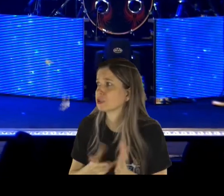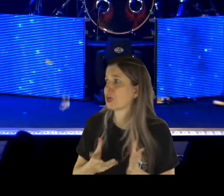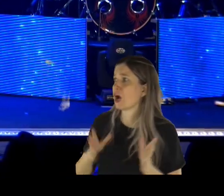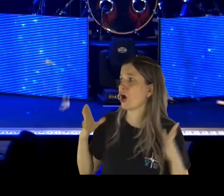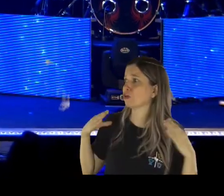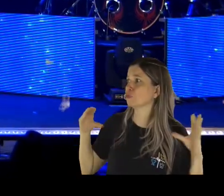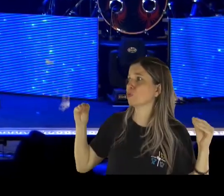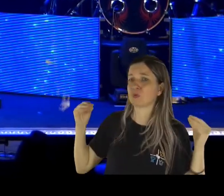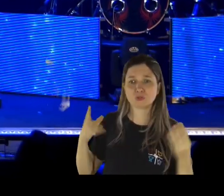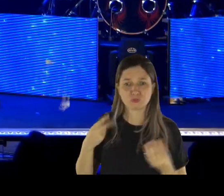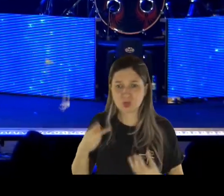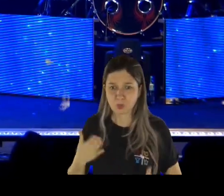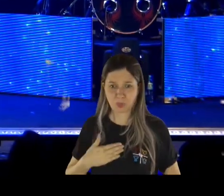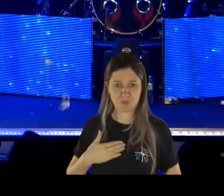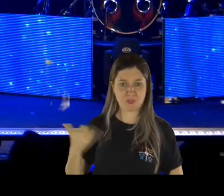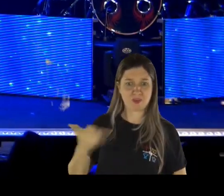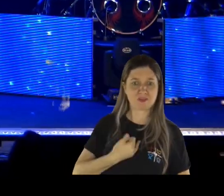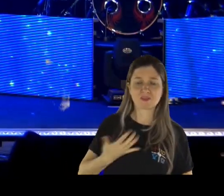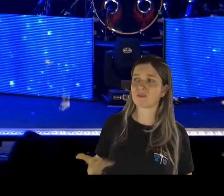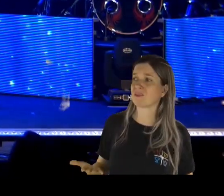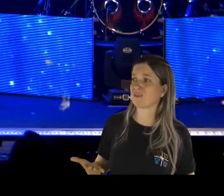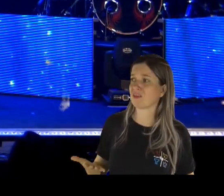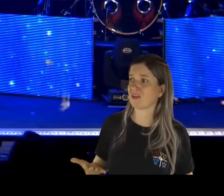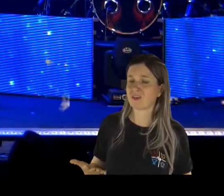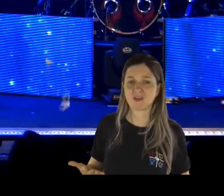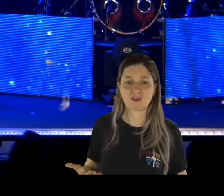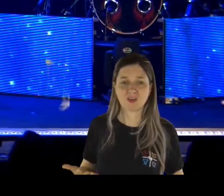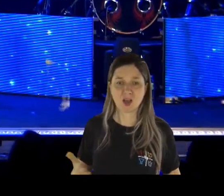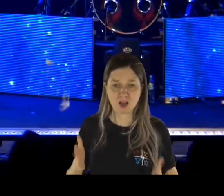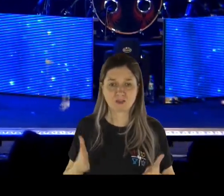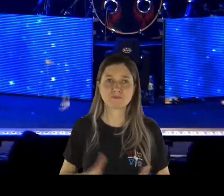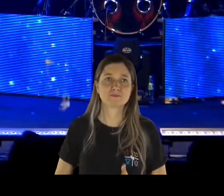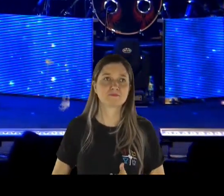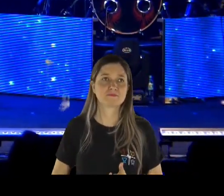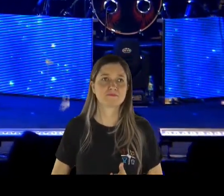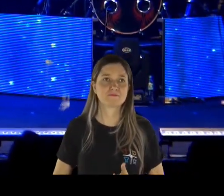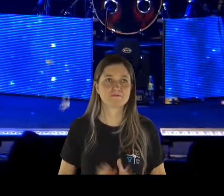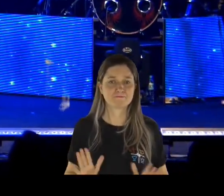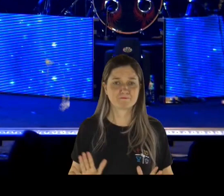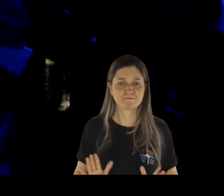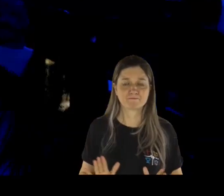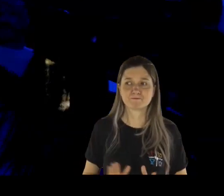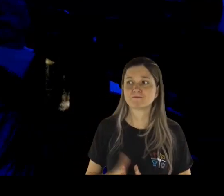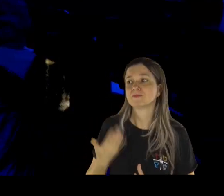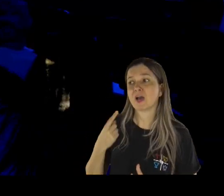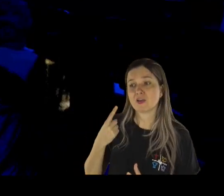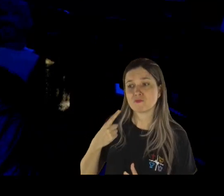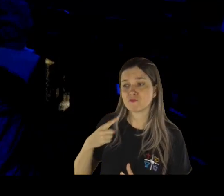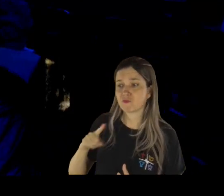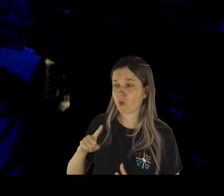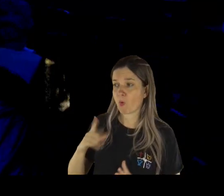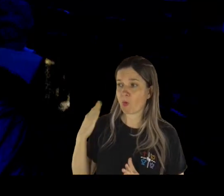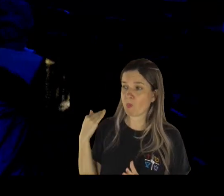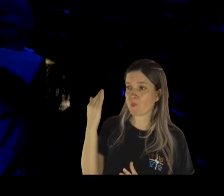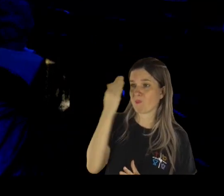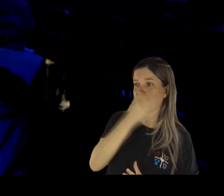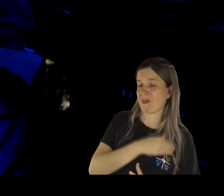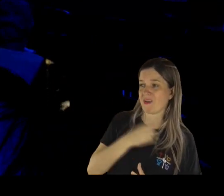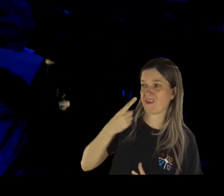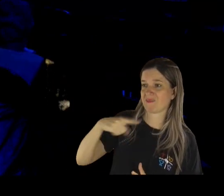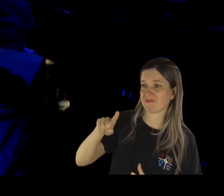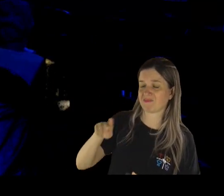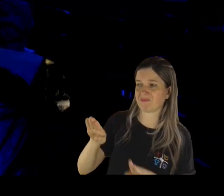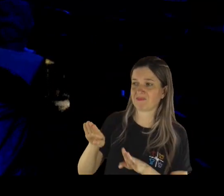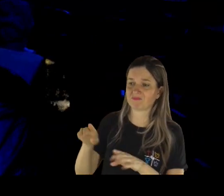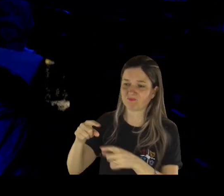E Maria saiu de Nazaré, andando a pé, vamos imaginar, que a gente vê a história, mas não pensa, né? 130